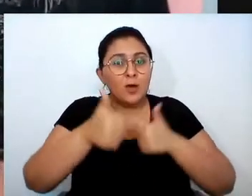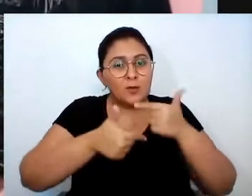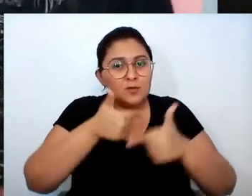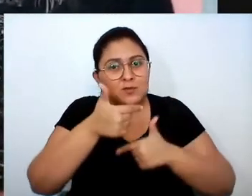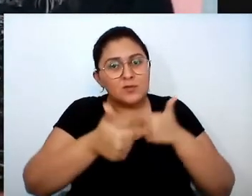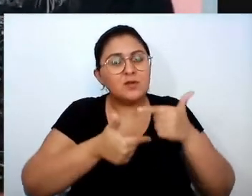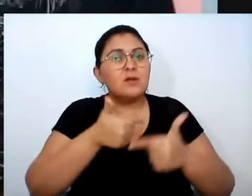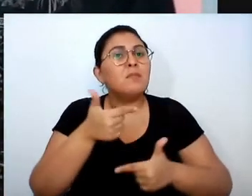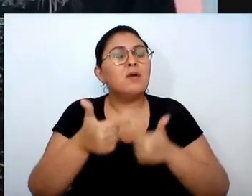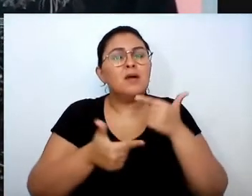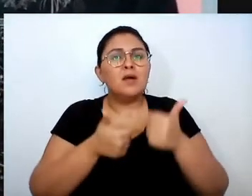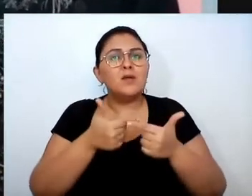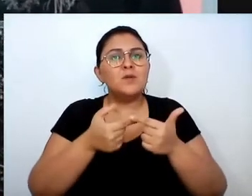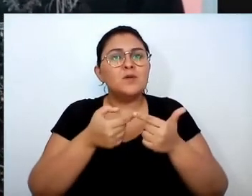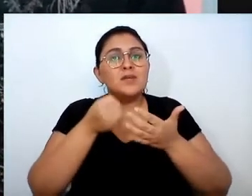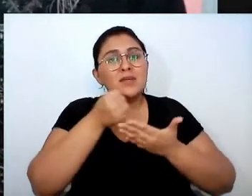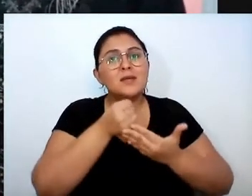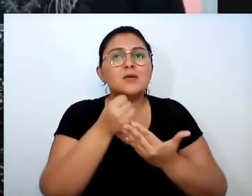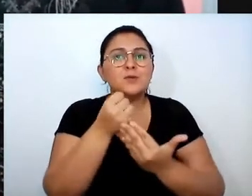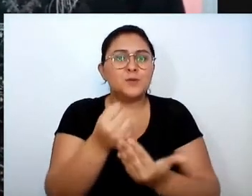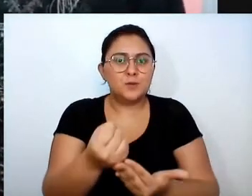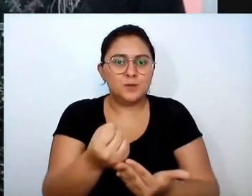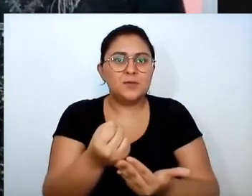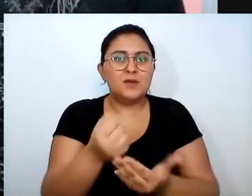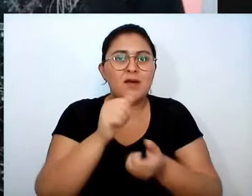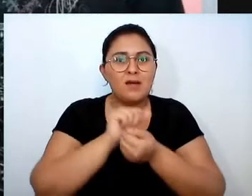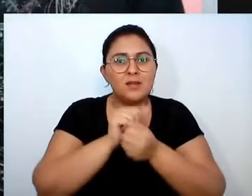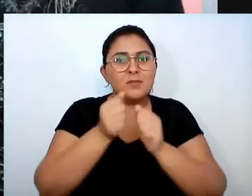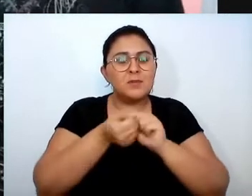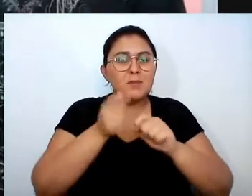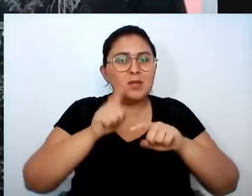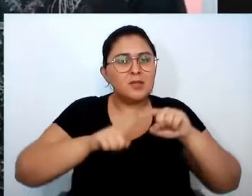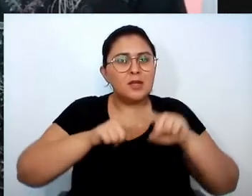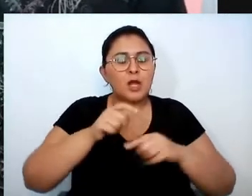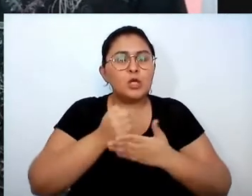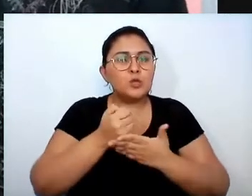né, que vai melhorar os trabalhos, né, os arquivos.